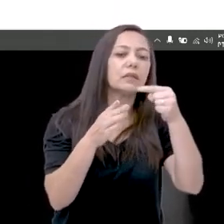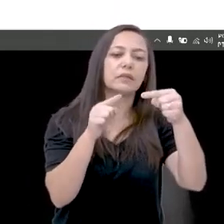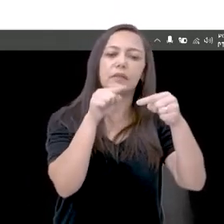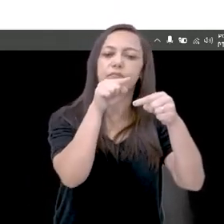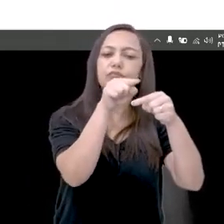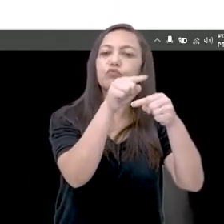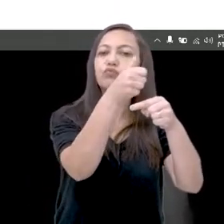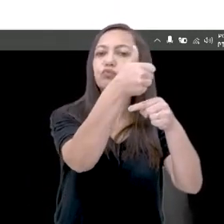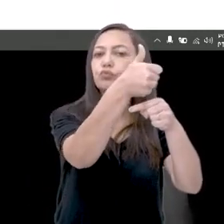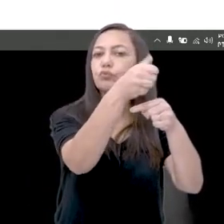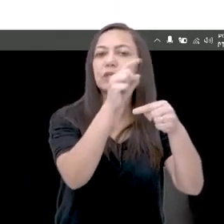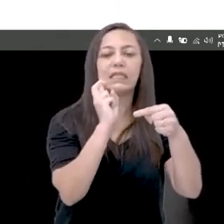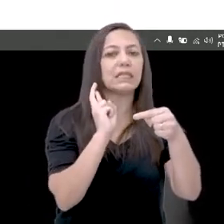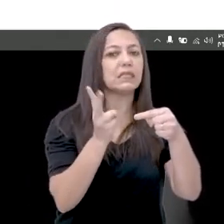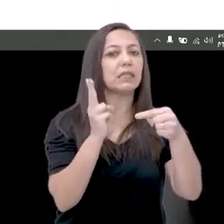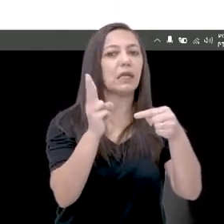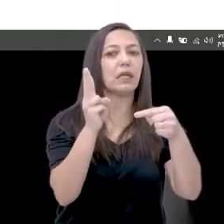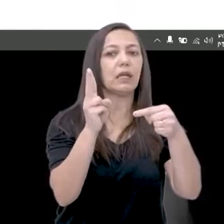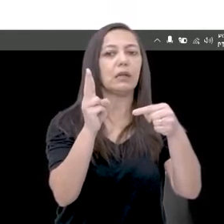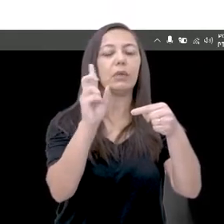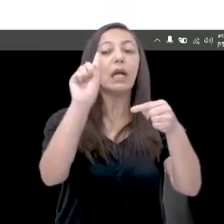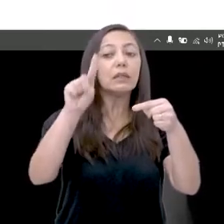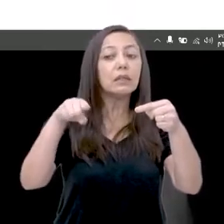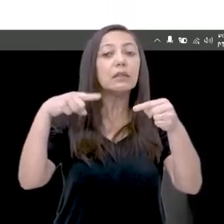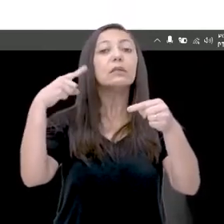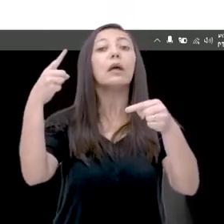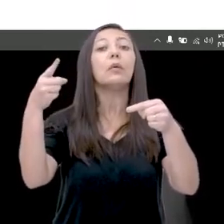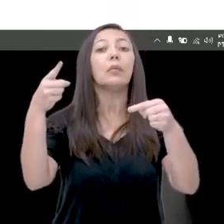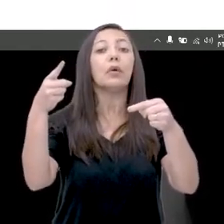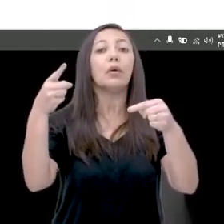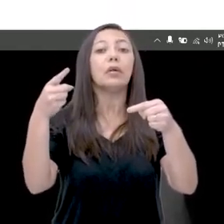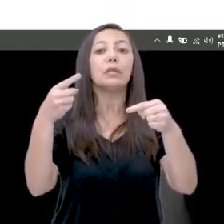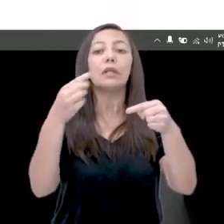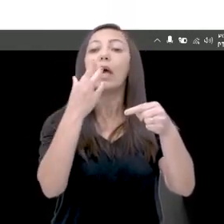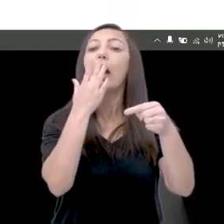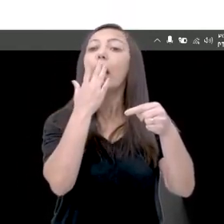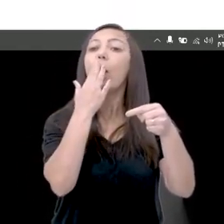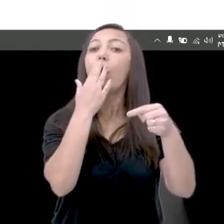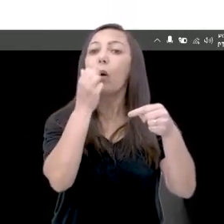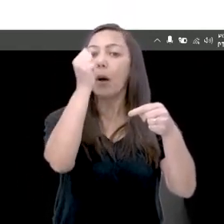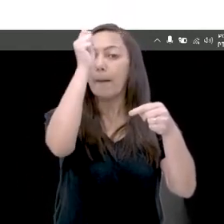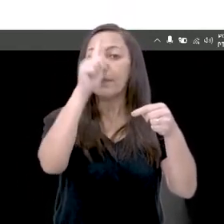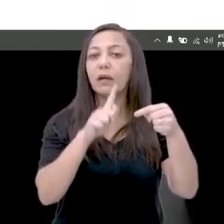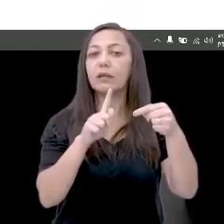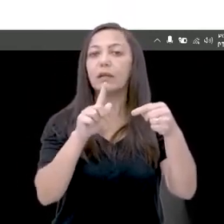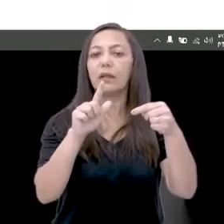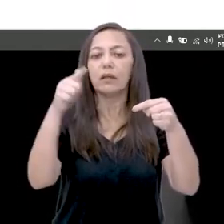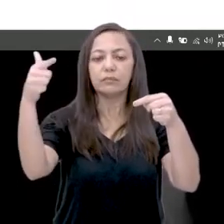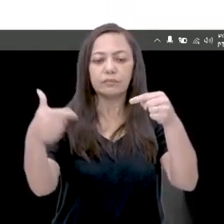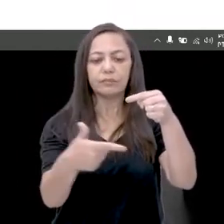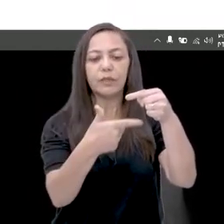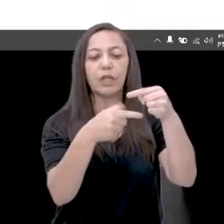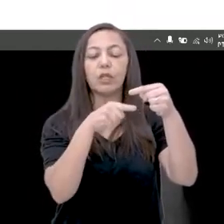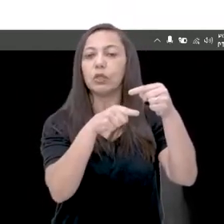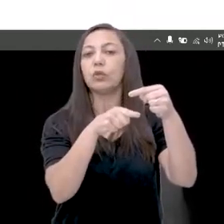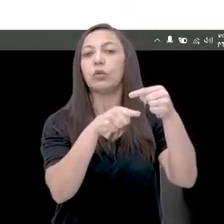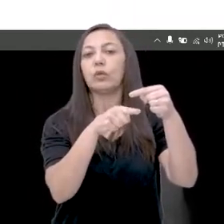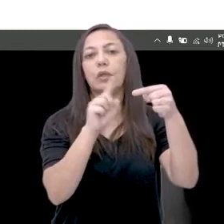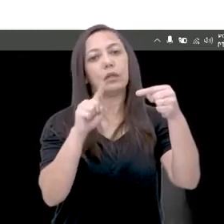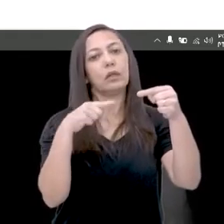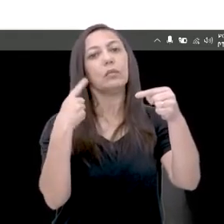sempre o numerador da fração. E o que se pede depois, que é a parte de tinta amarela, vai ser